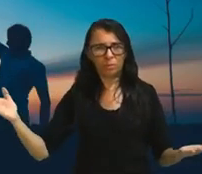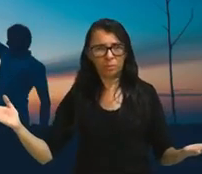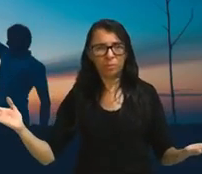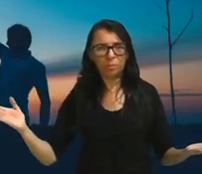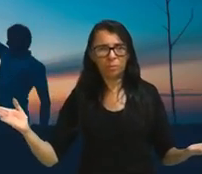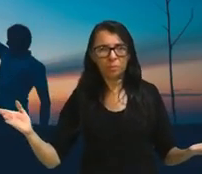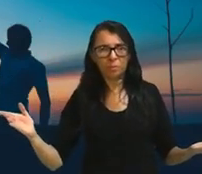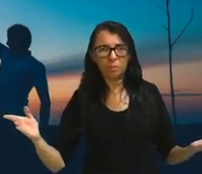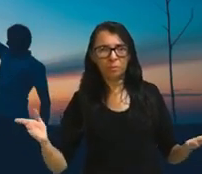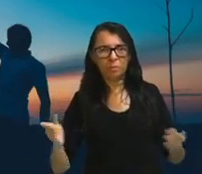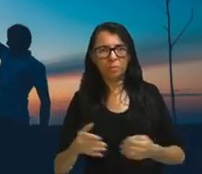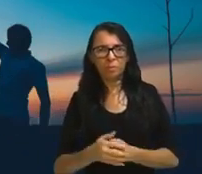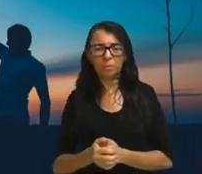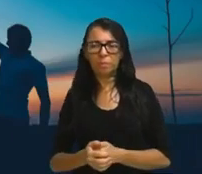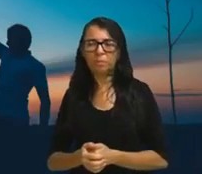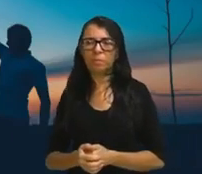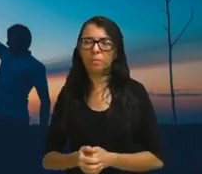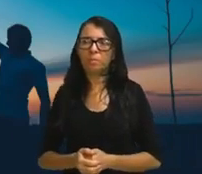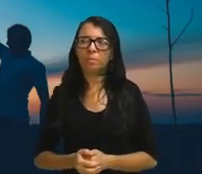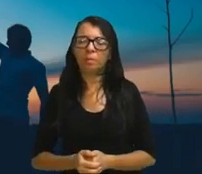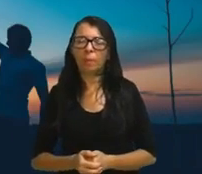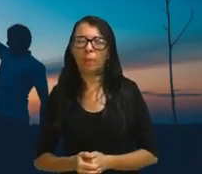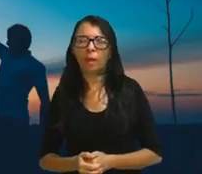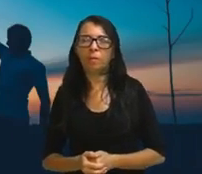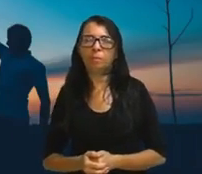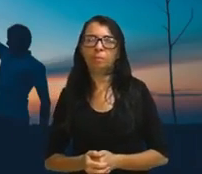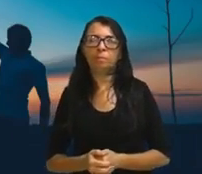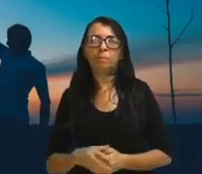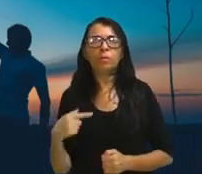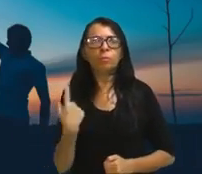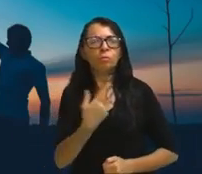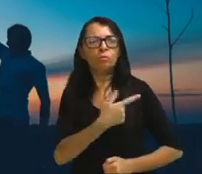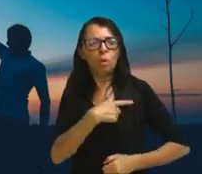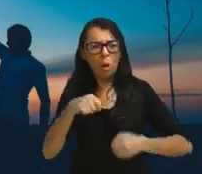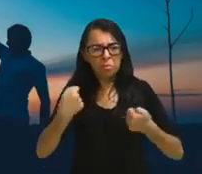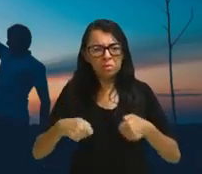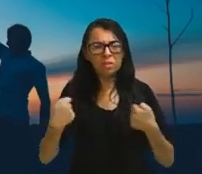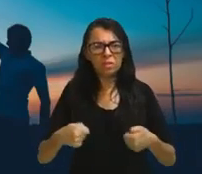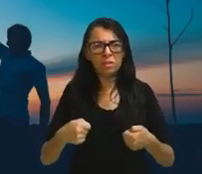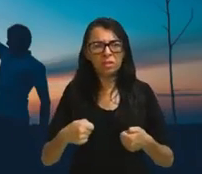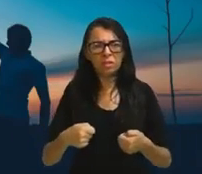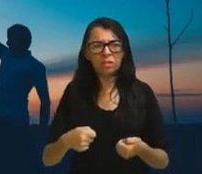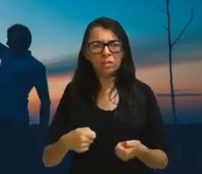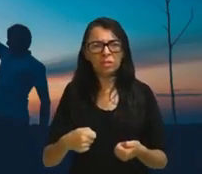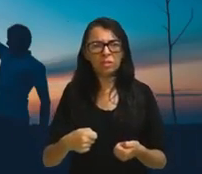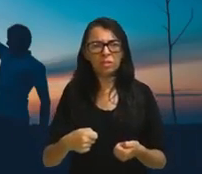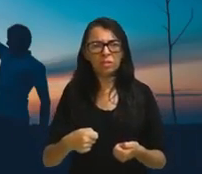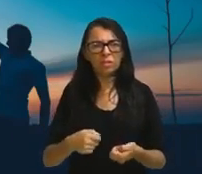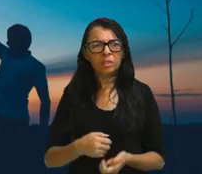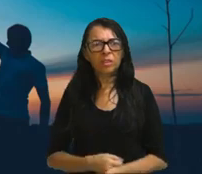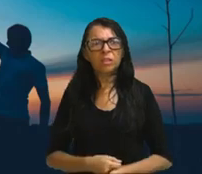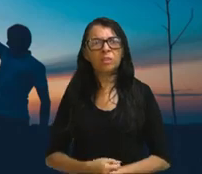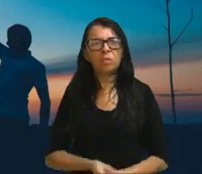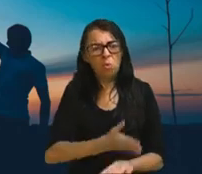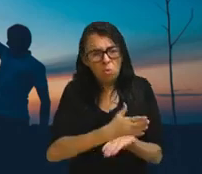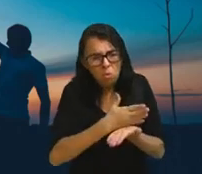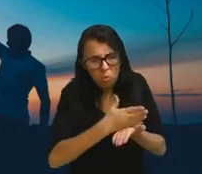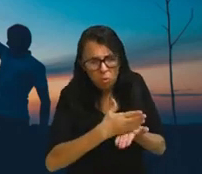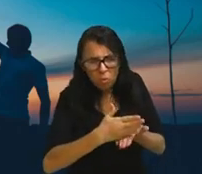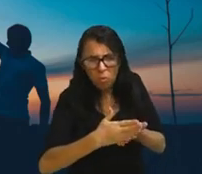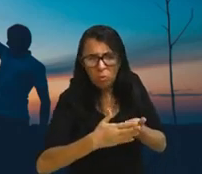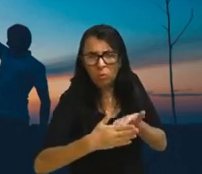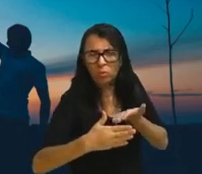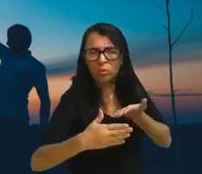confiar, é crer, é orar, é se derramar diante de Deus, é apresentar as nossas fraquezas, as